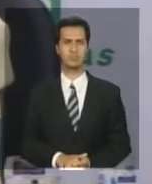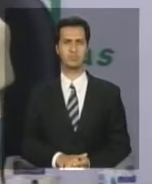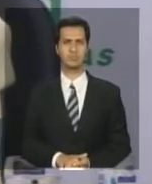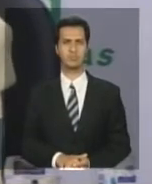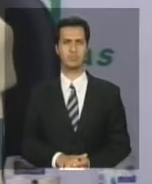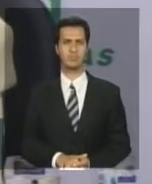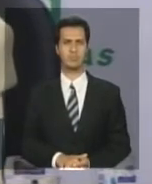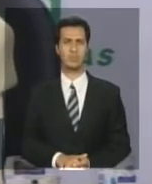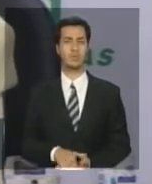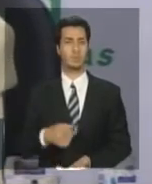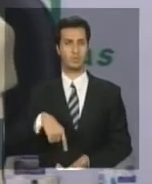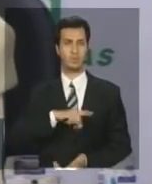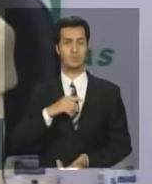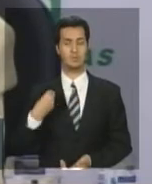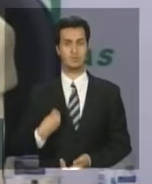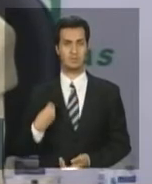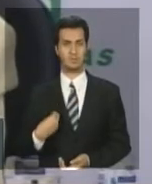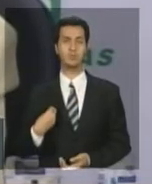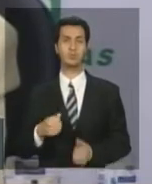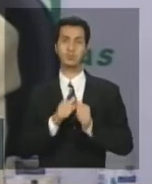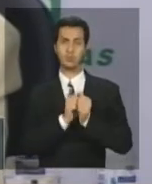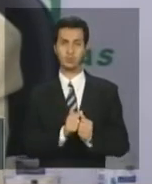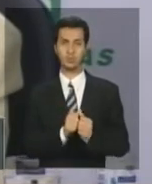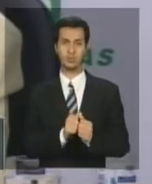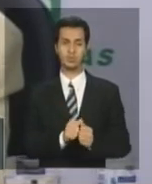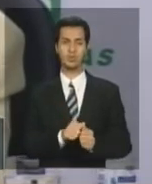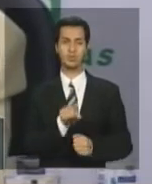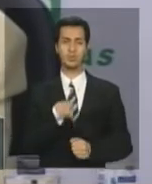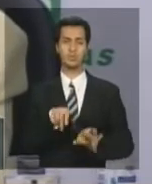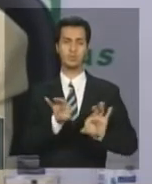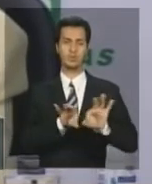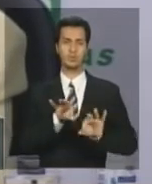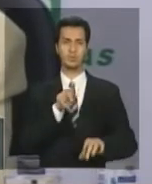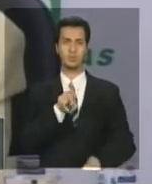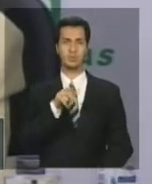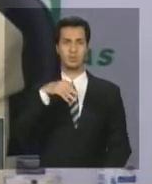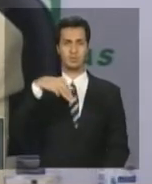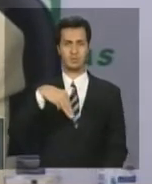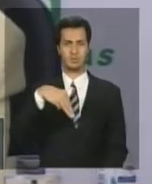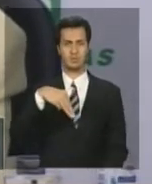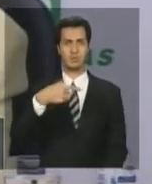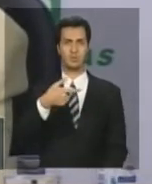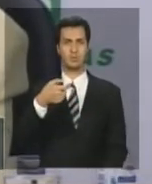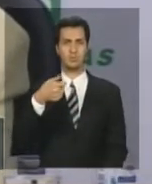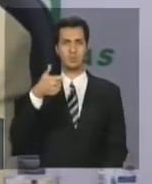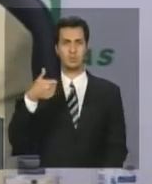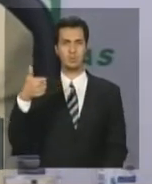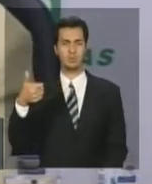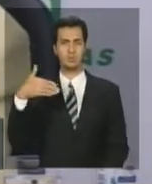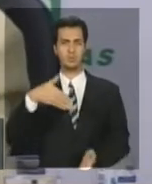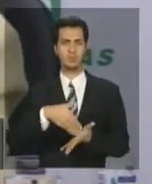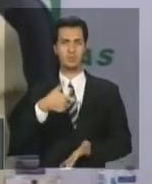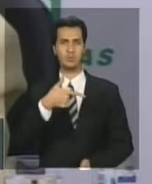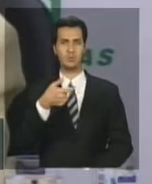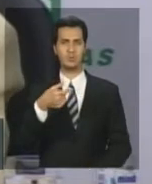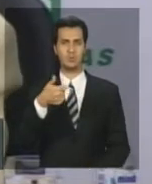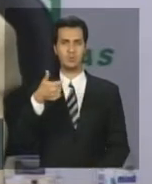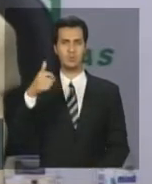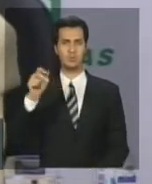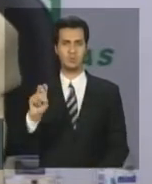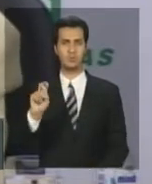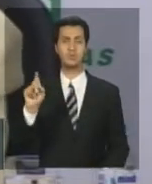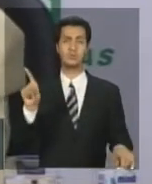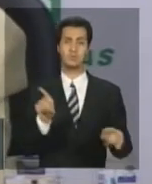Participamos juntos dessa carteira de projetos, que é o PN 2011-2015, e a execução